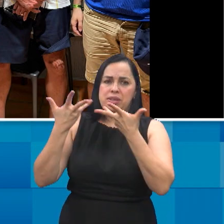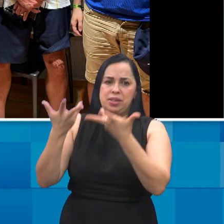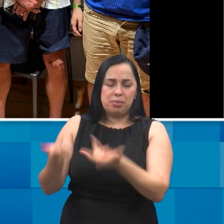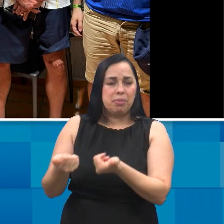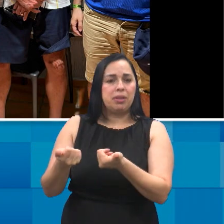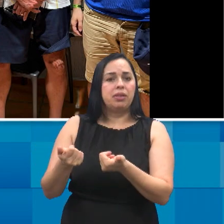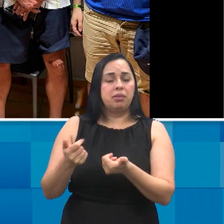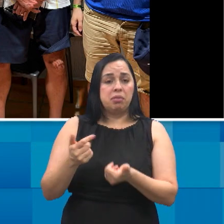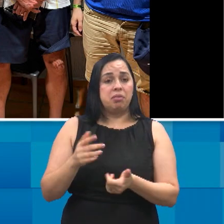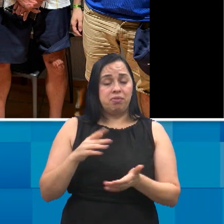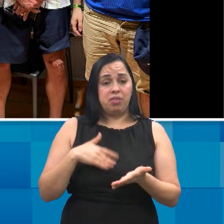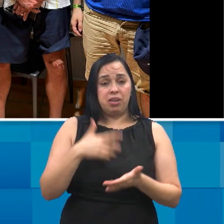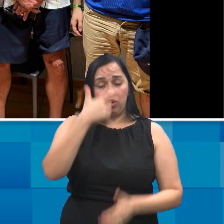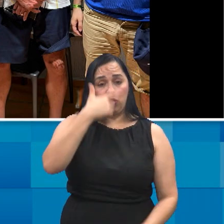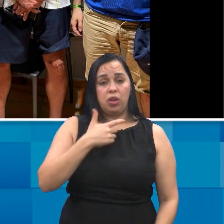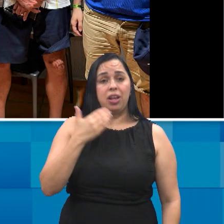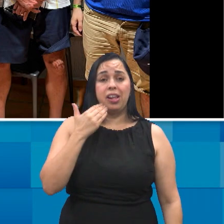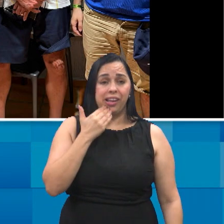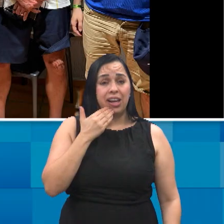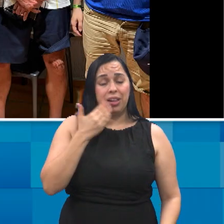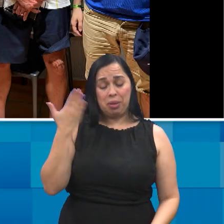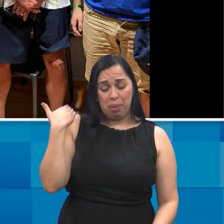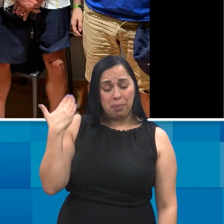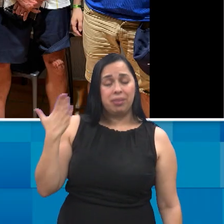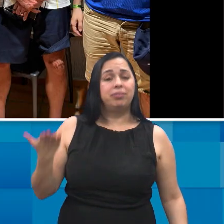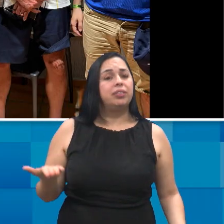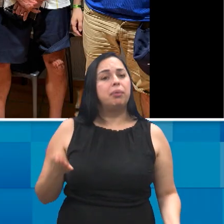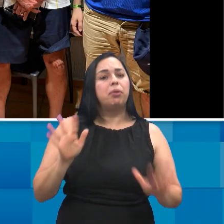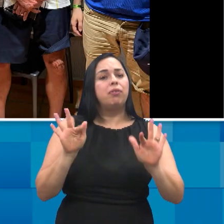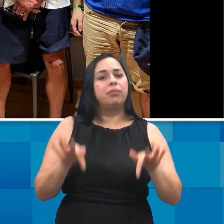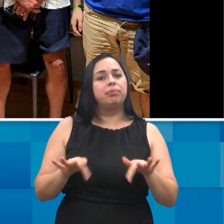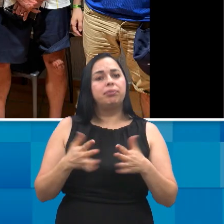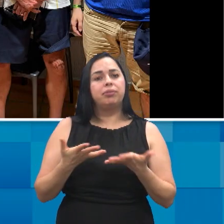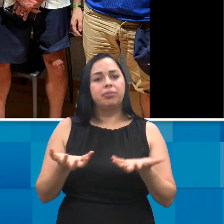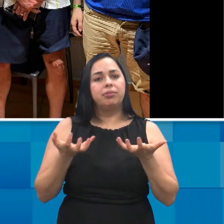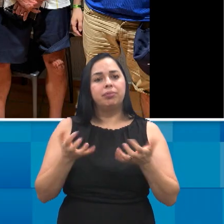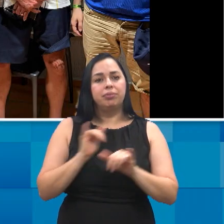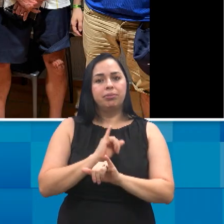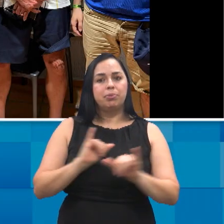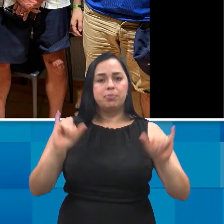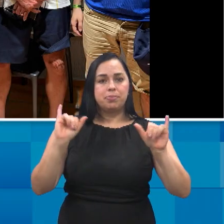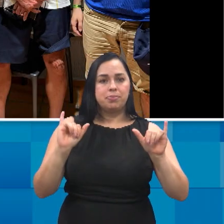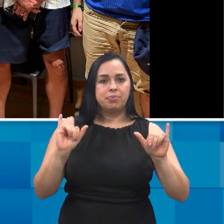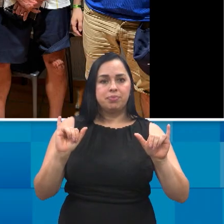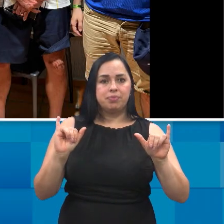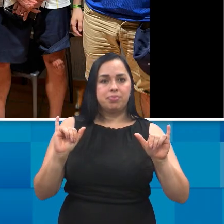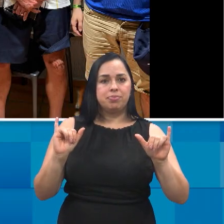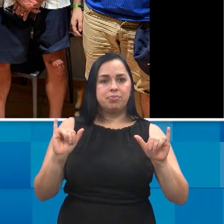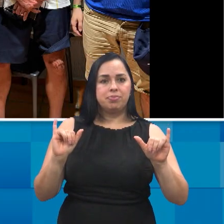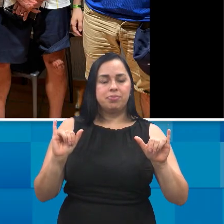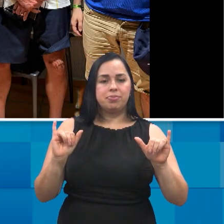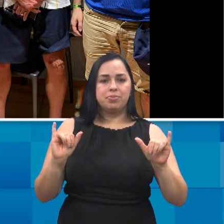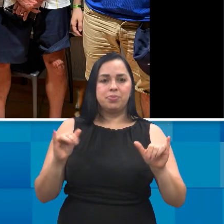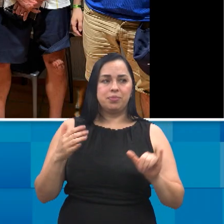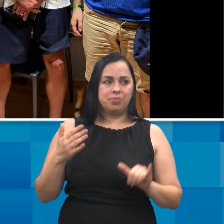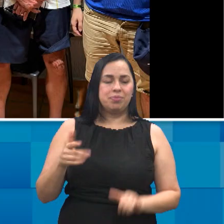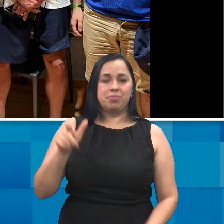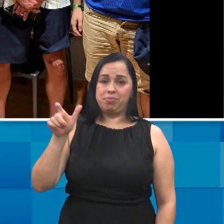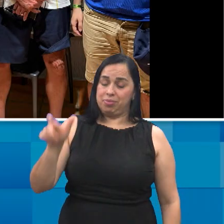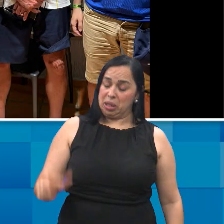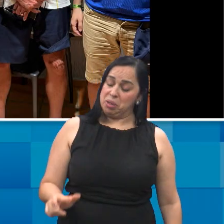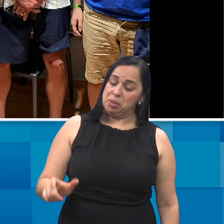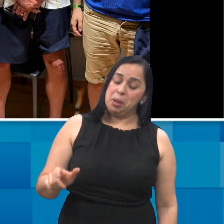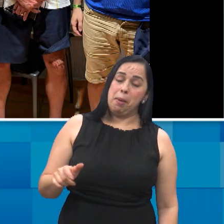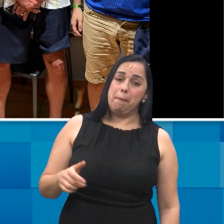nossos erros do passado. E, por fim, eu quero dizer que, apesar dos equívocos do meu colega parlamentar,